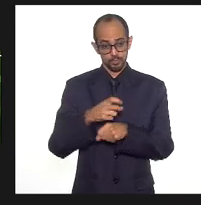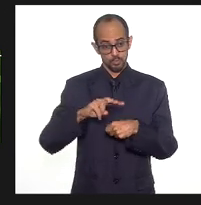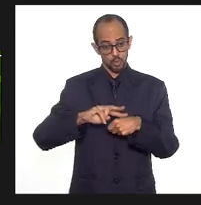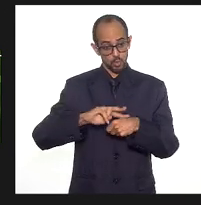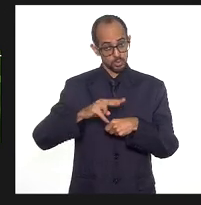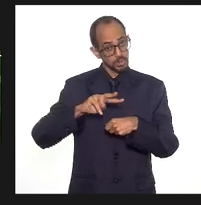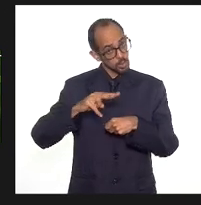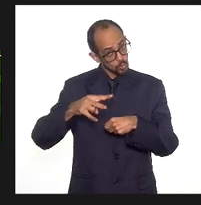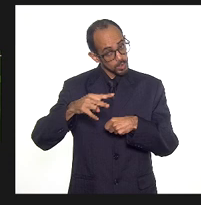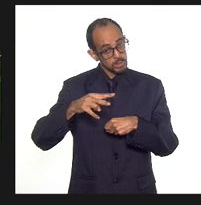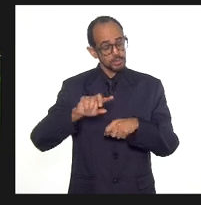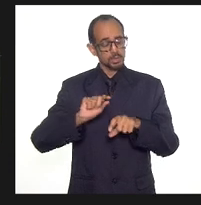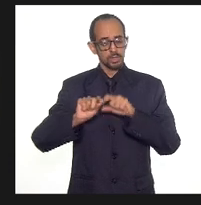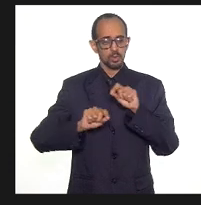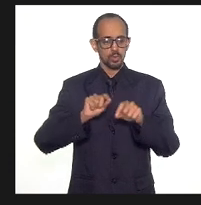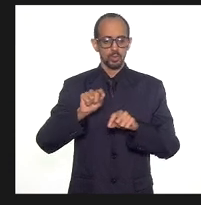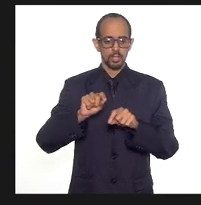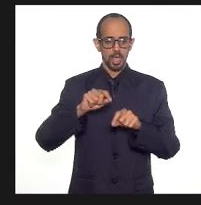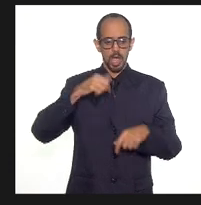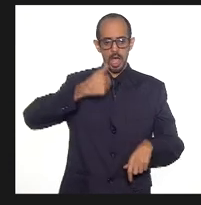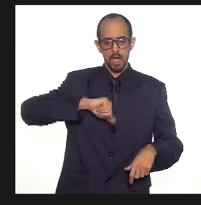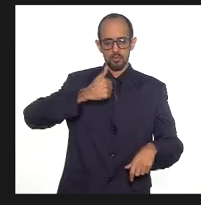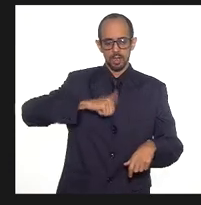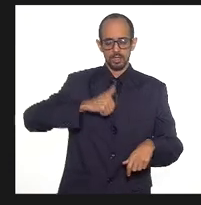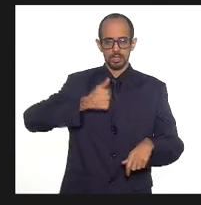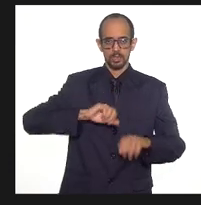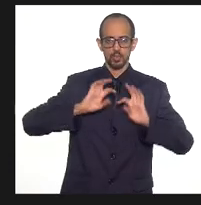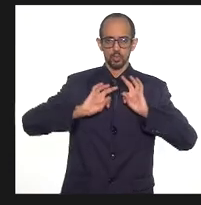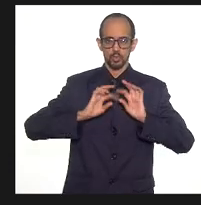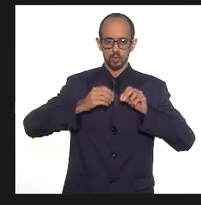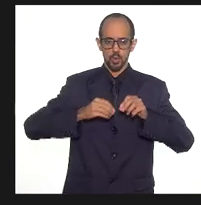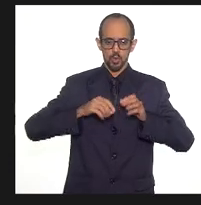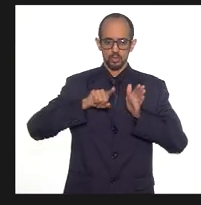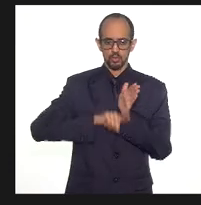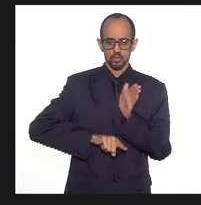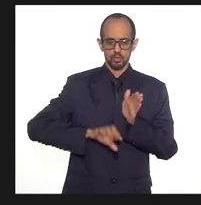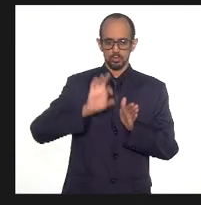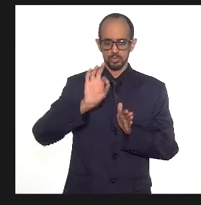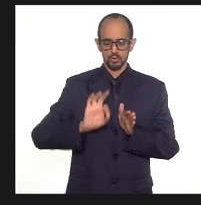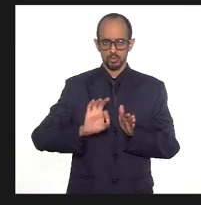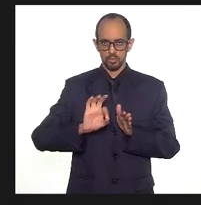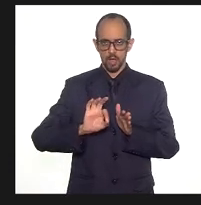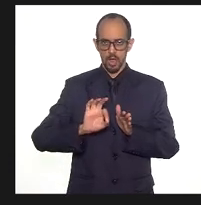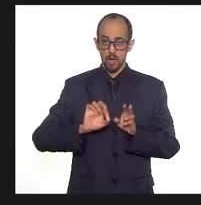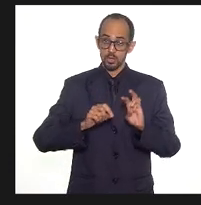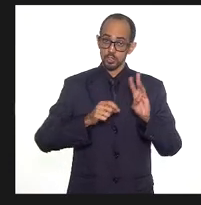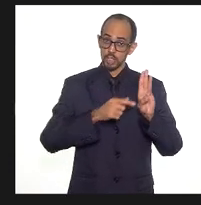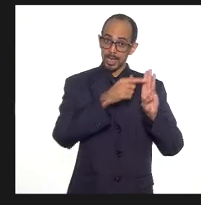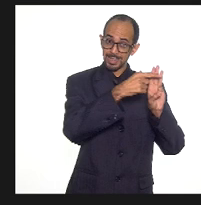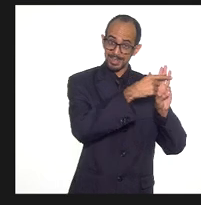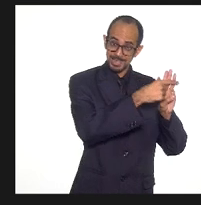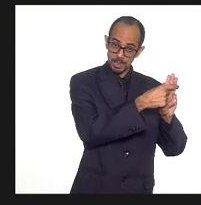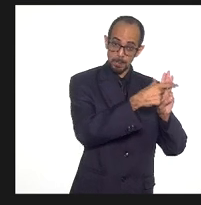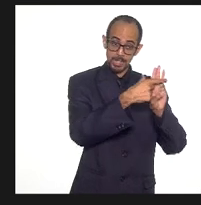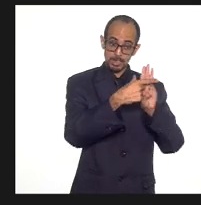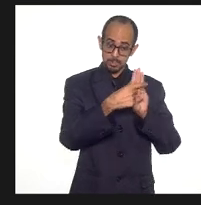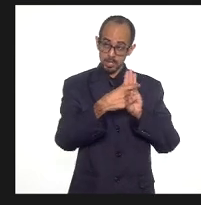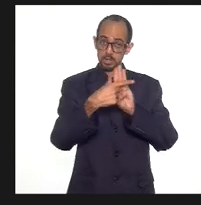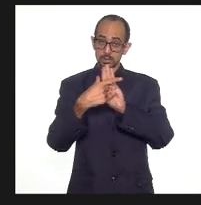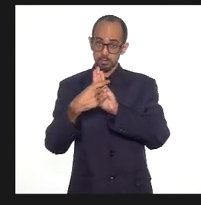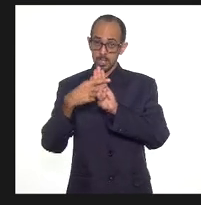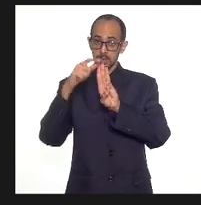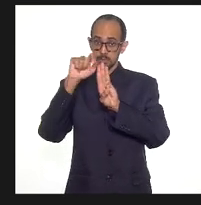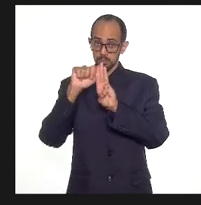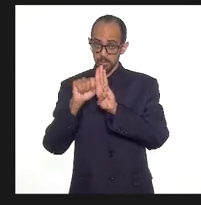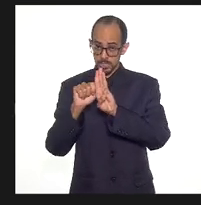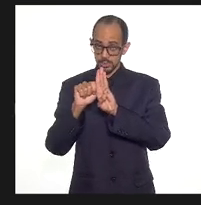Consequentemente, avaliando as alíquotas a cada trimestre de cada um destes campos pagadores de